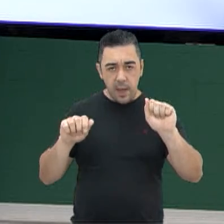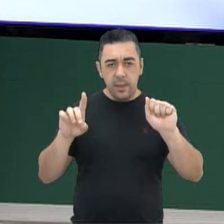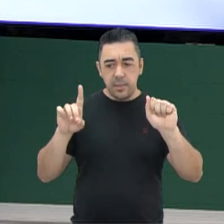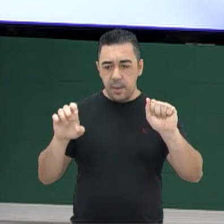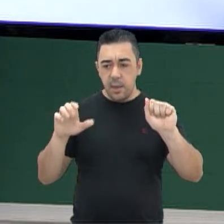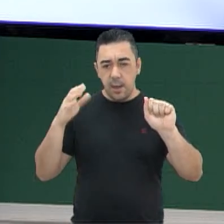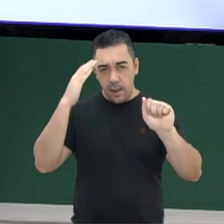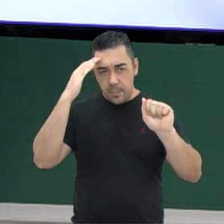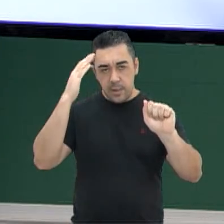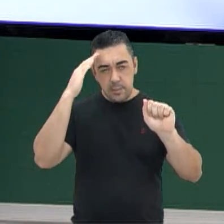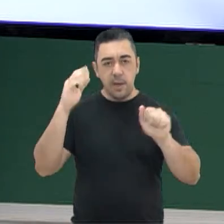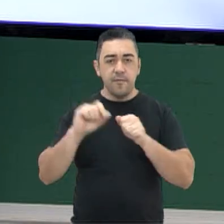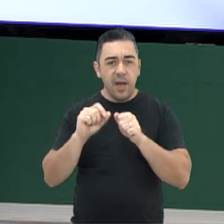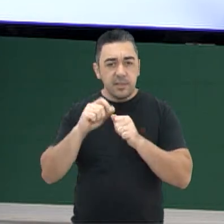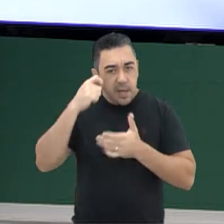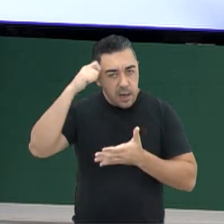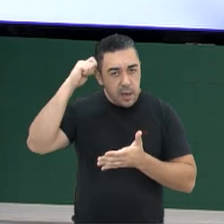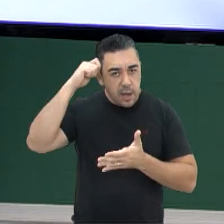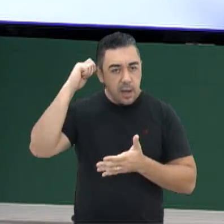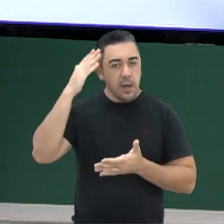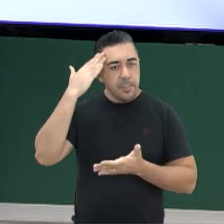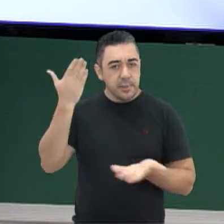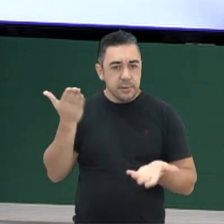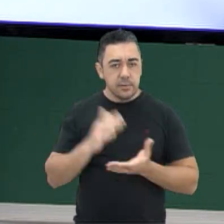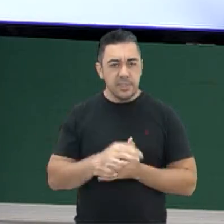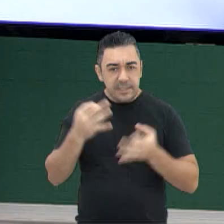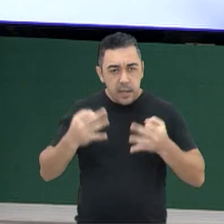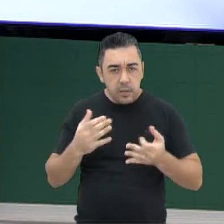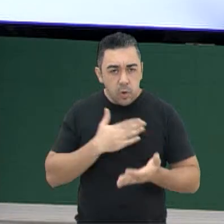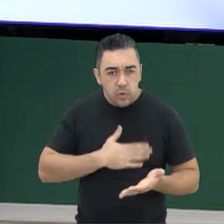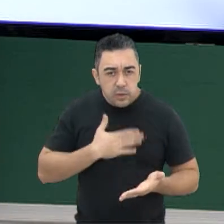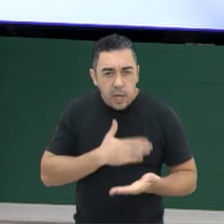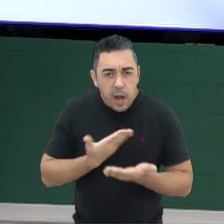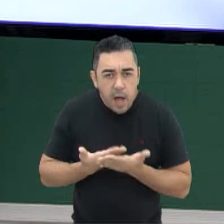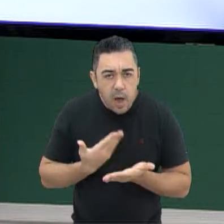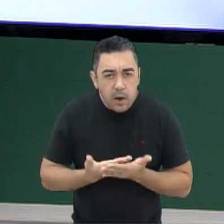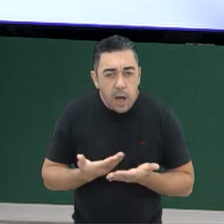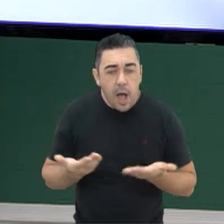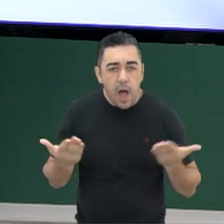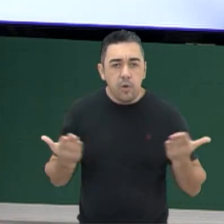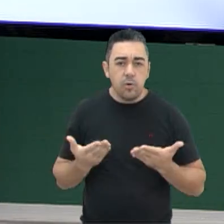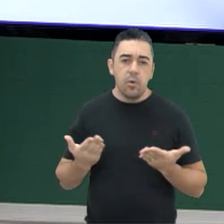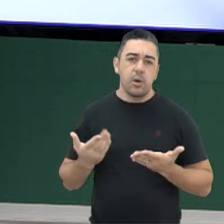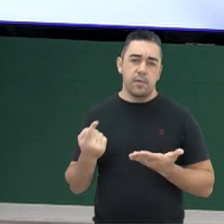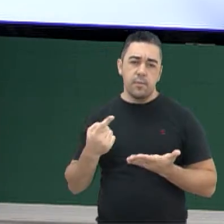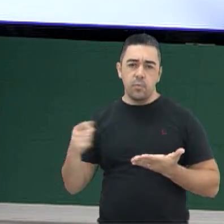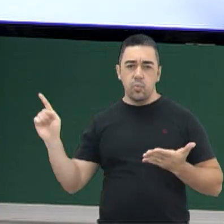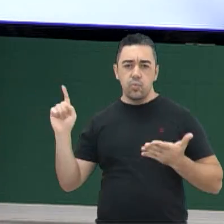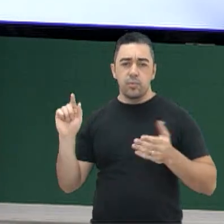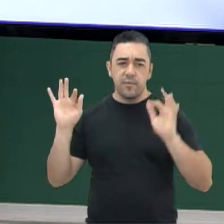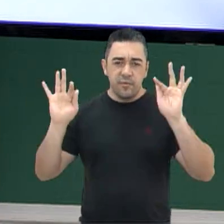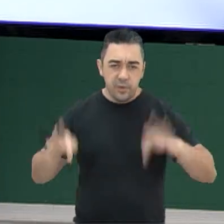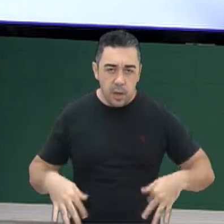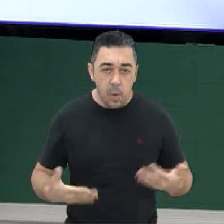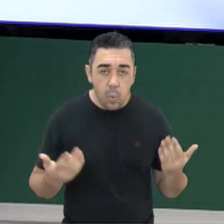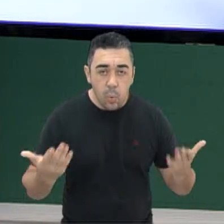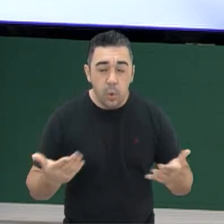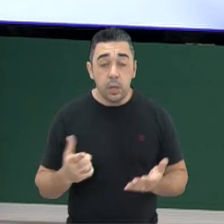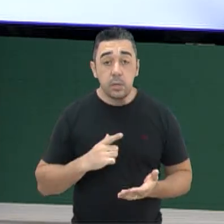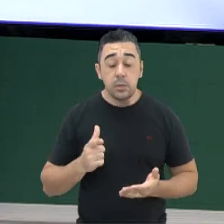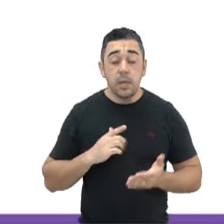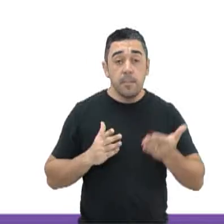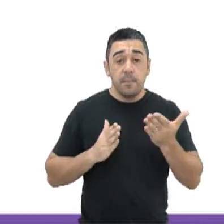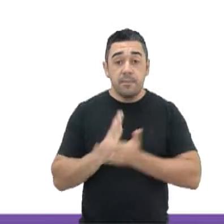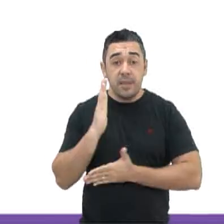a B, não é a C. Muito bem, acertaram? Gostaram da nossa aula? Vamos para as considerações finais. Os ritos